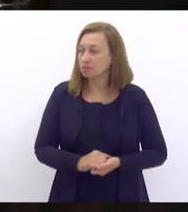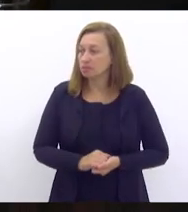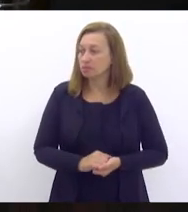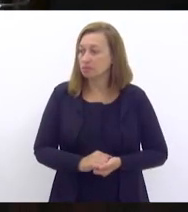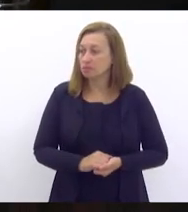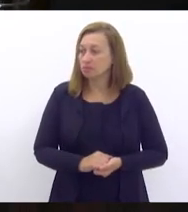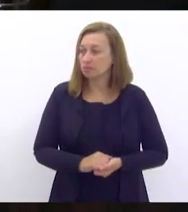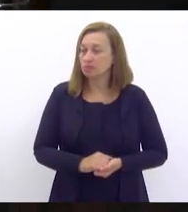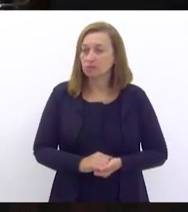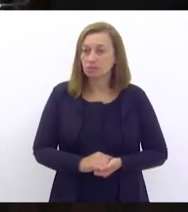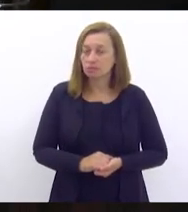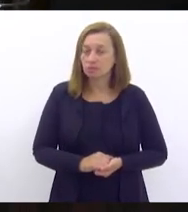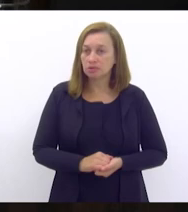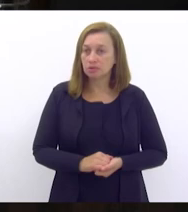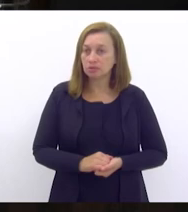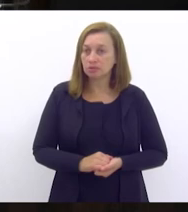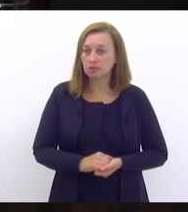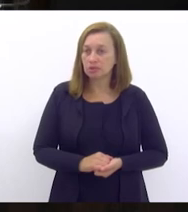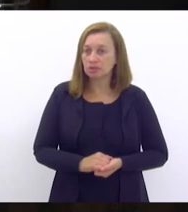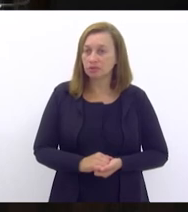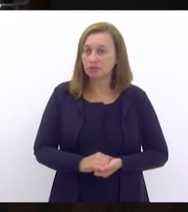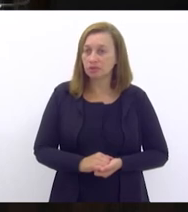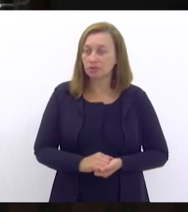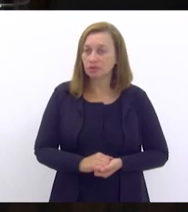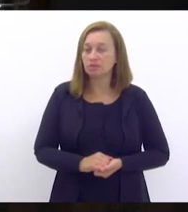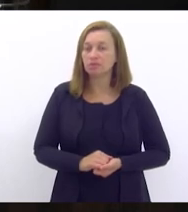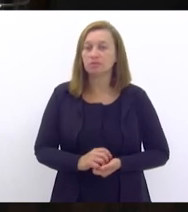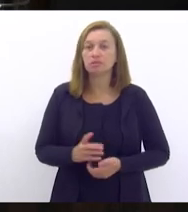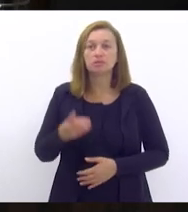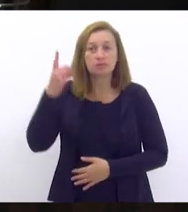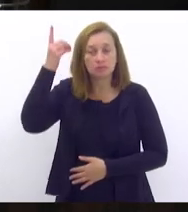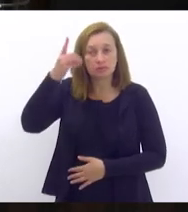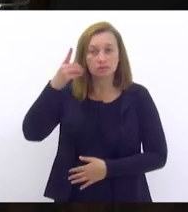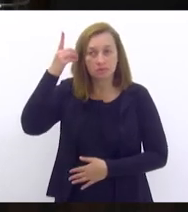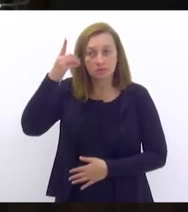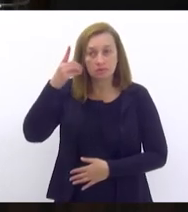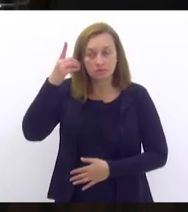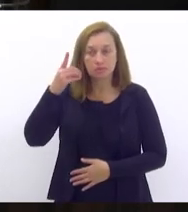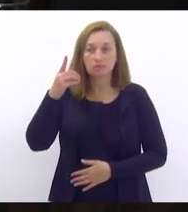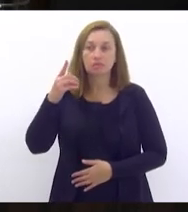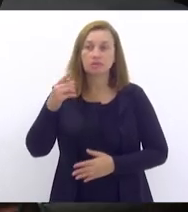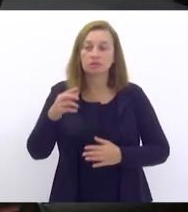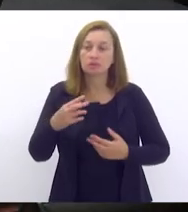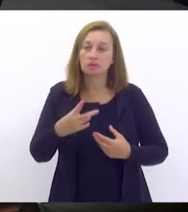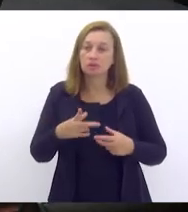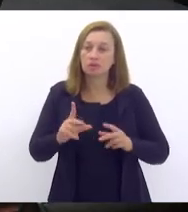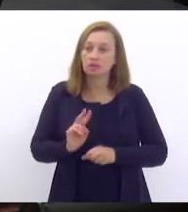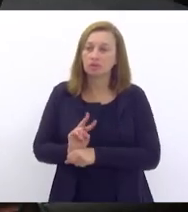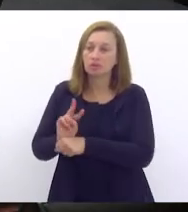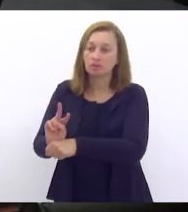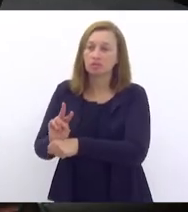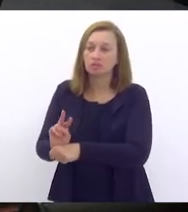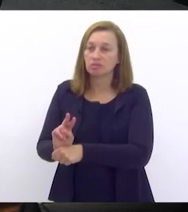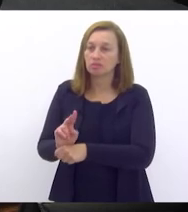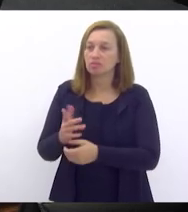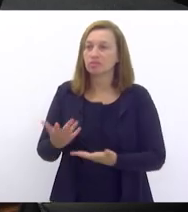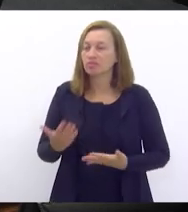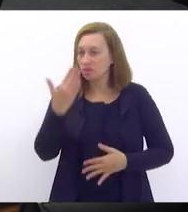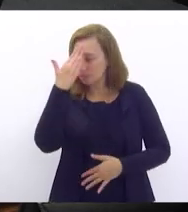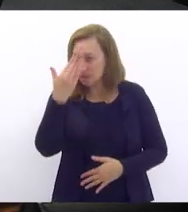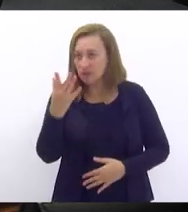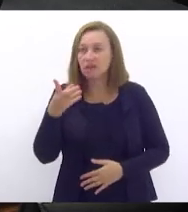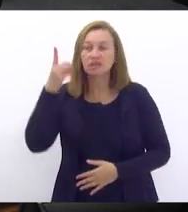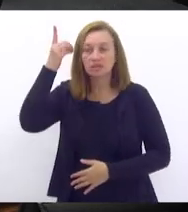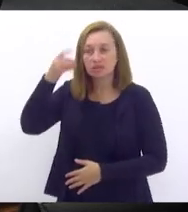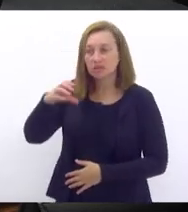Mas o deputado Carlos Domingues emprestou a gravata ao deputado Andrezinho Siciliano, porque está no regimento. Eu não tive como para recusar, discutir. Agradecer ao deputado